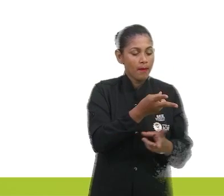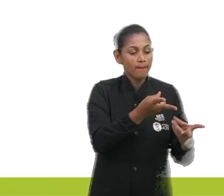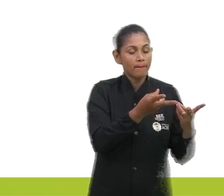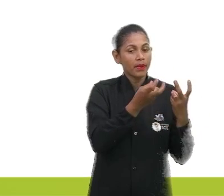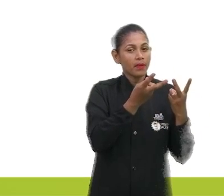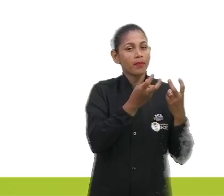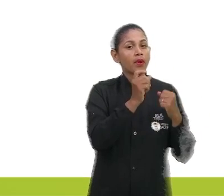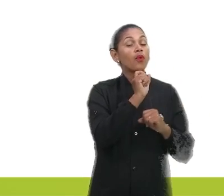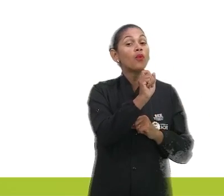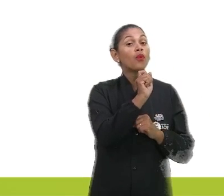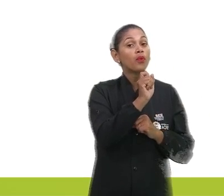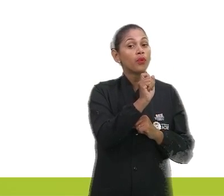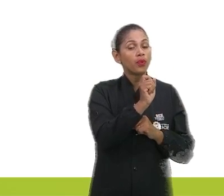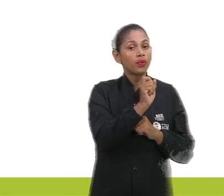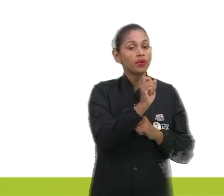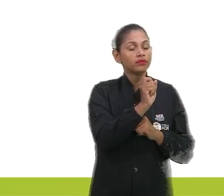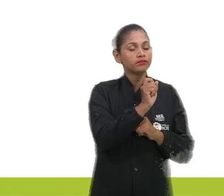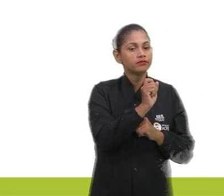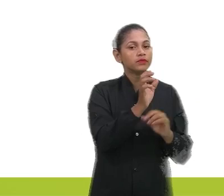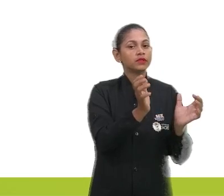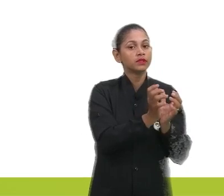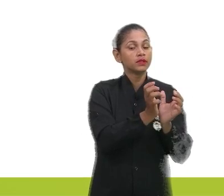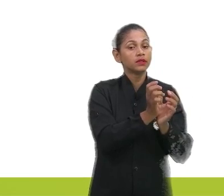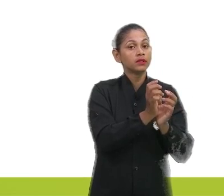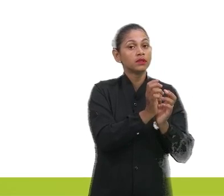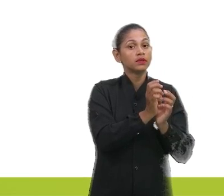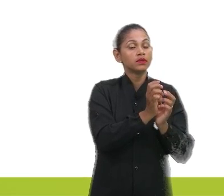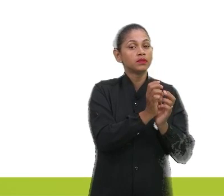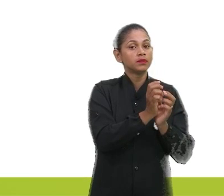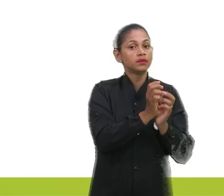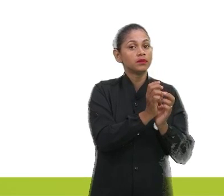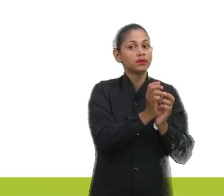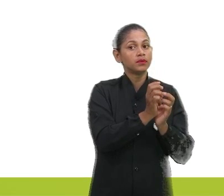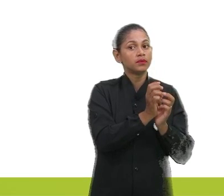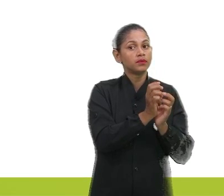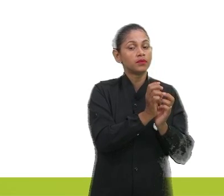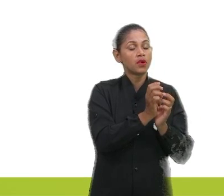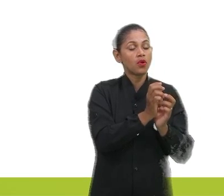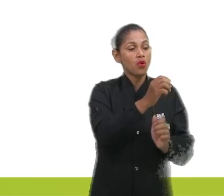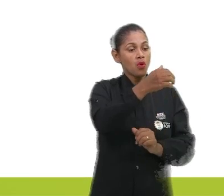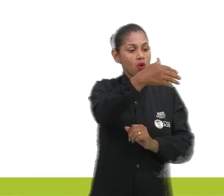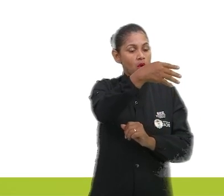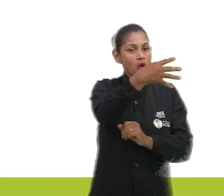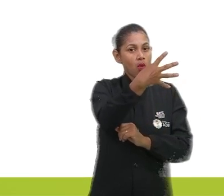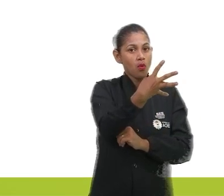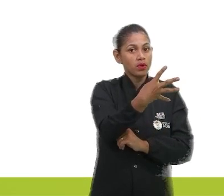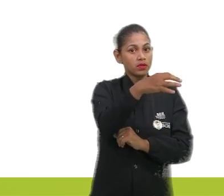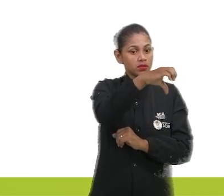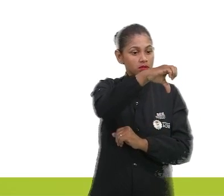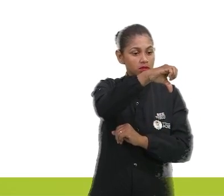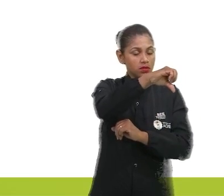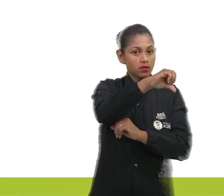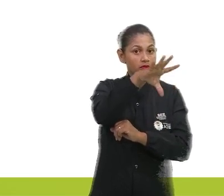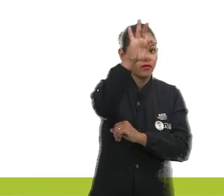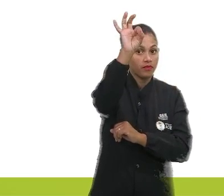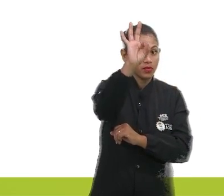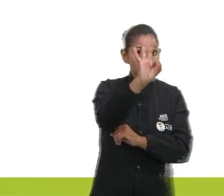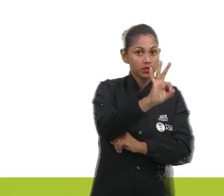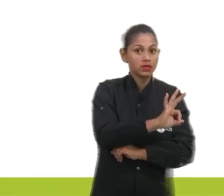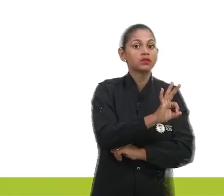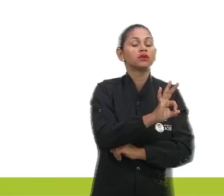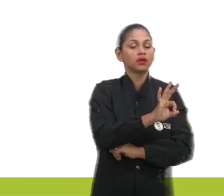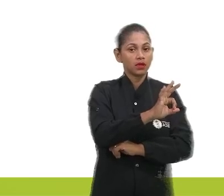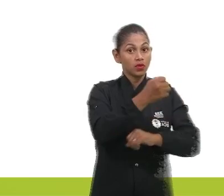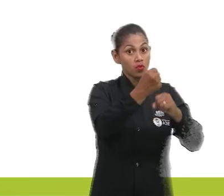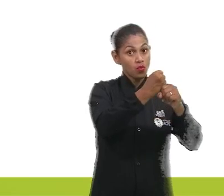parte dessa população representava aproximadamente 49% da população brasileira no ano de